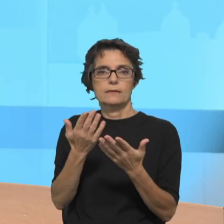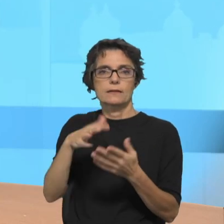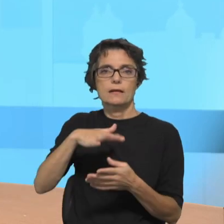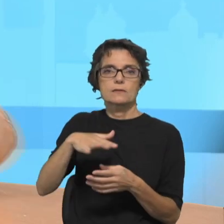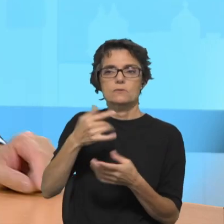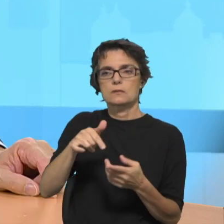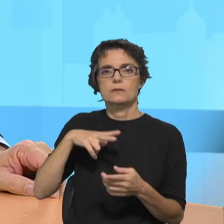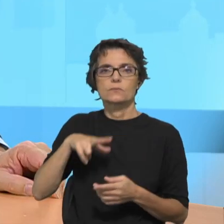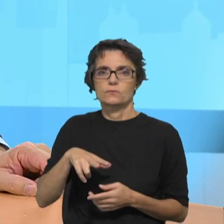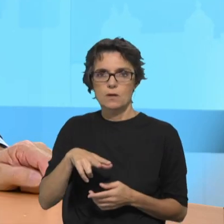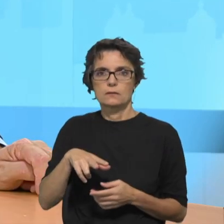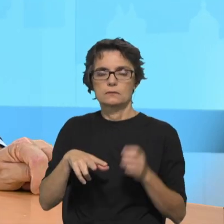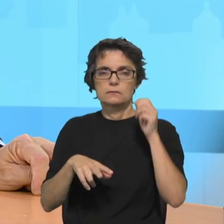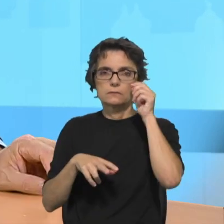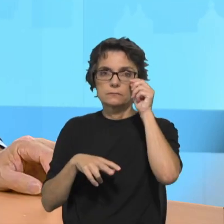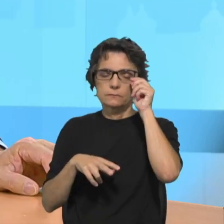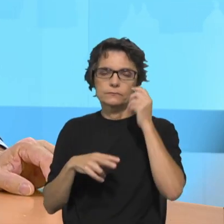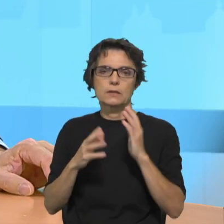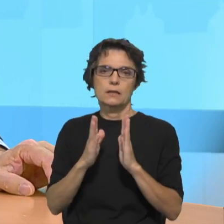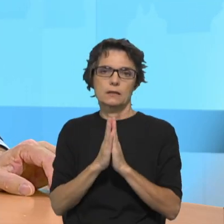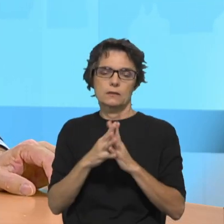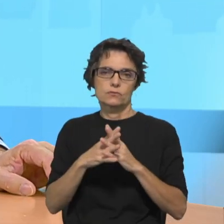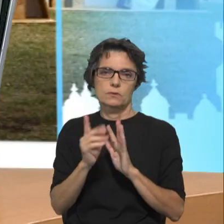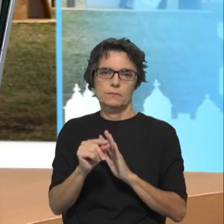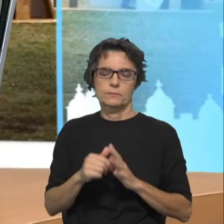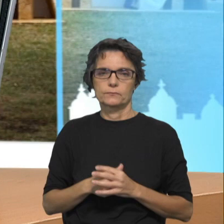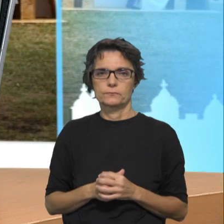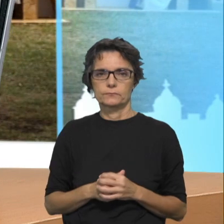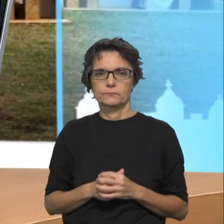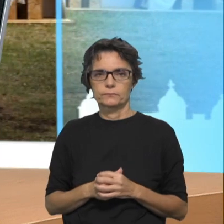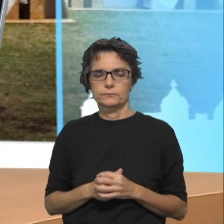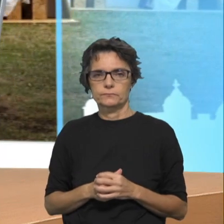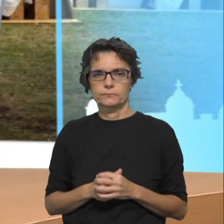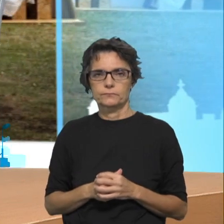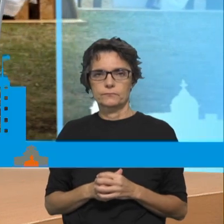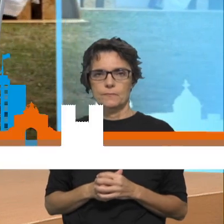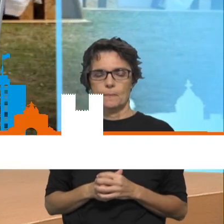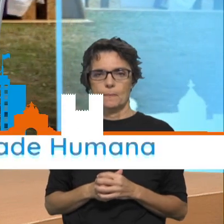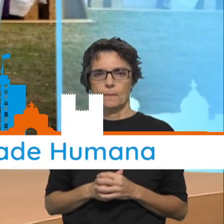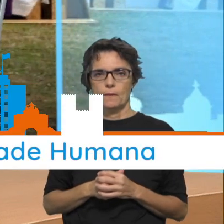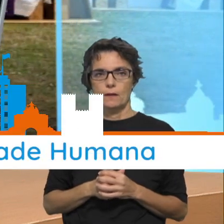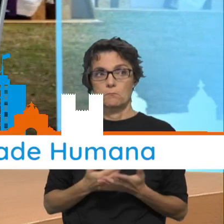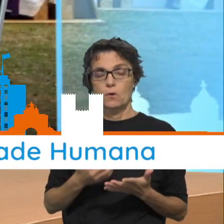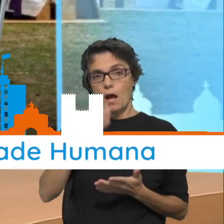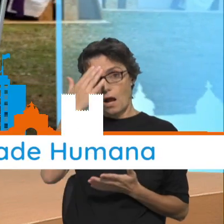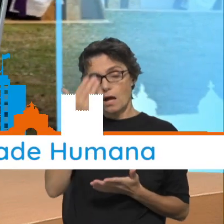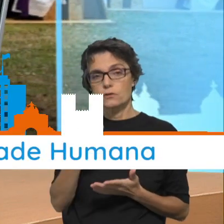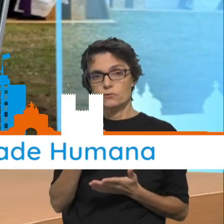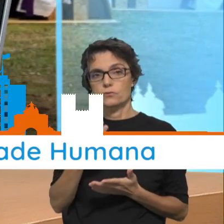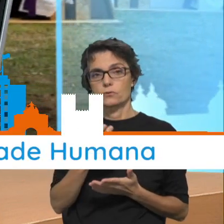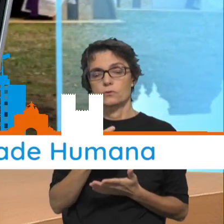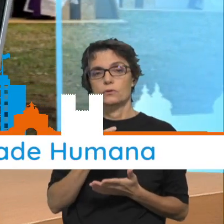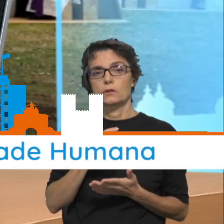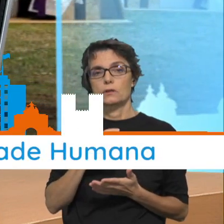muito próximas de estruturas da Igreja? Creio que o Sr. Dom José Traquina gostaria